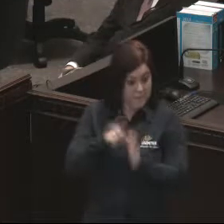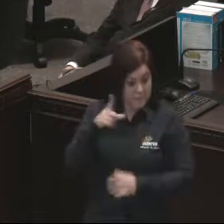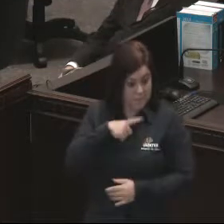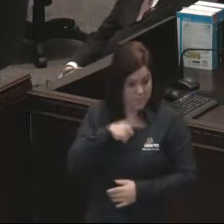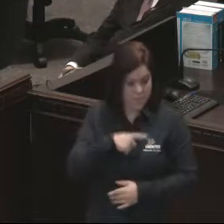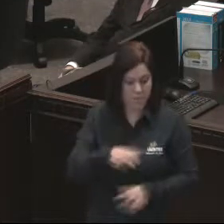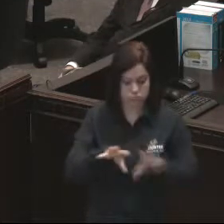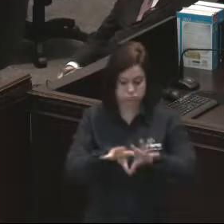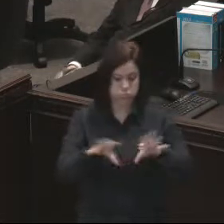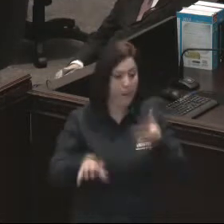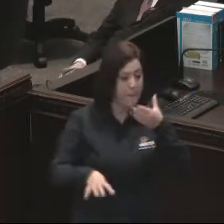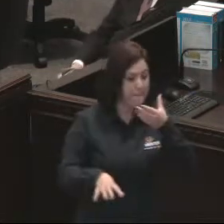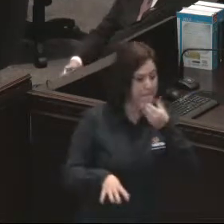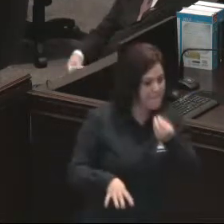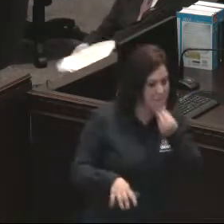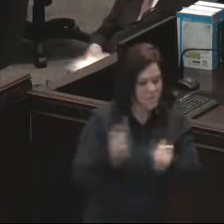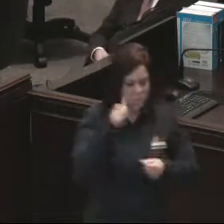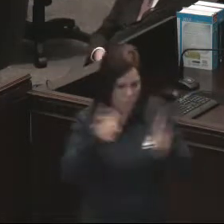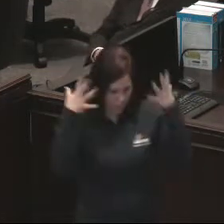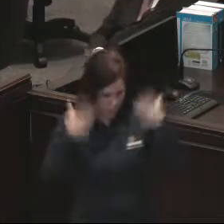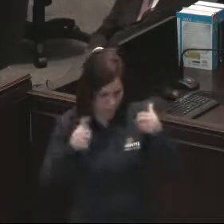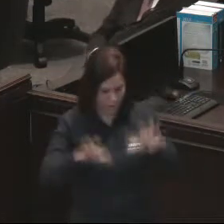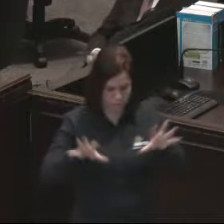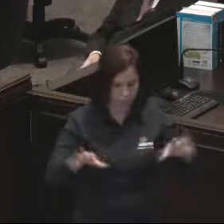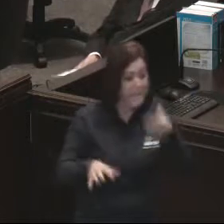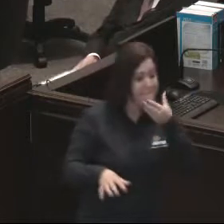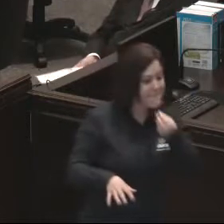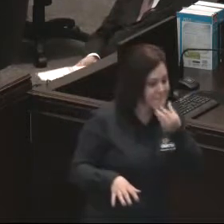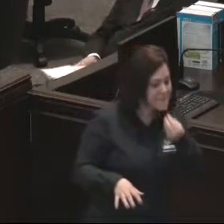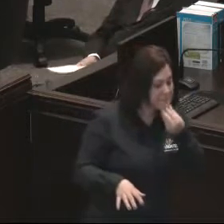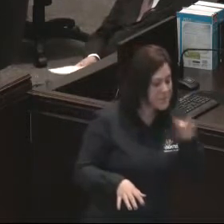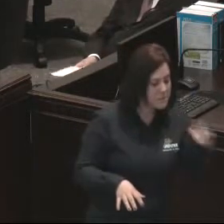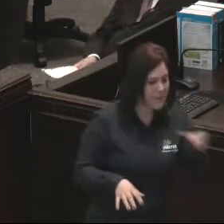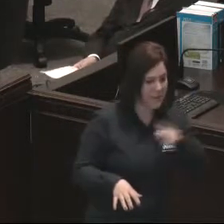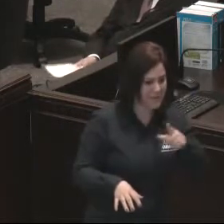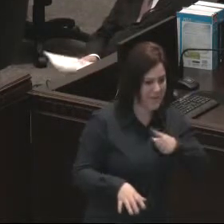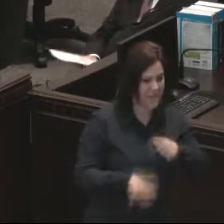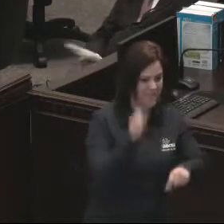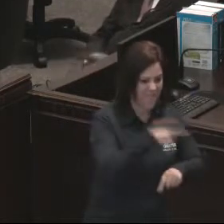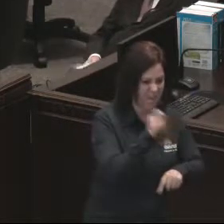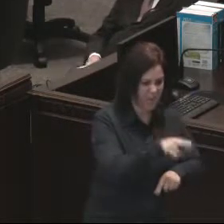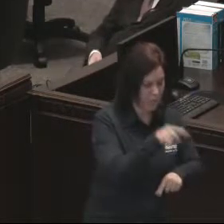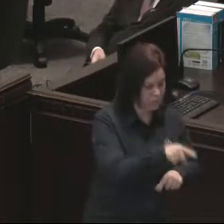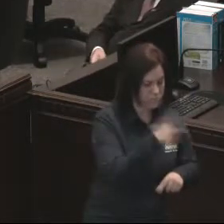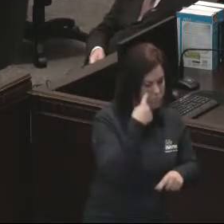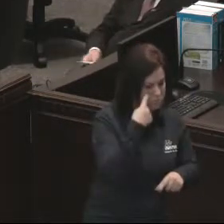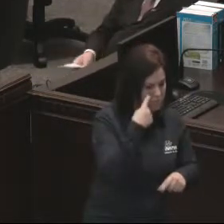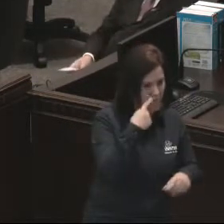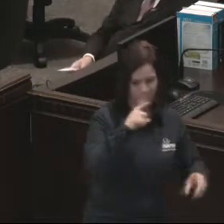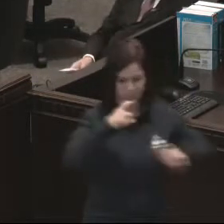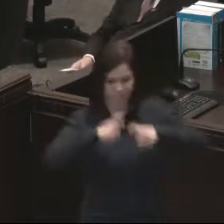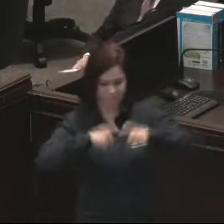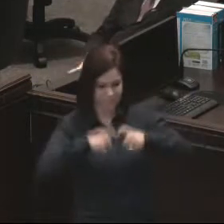os pais ao agrotóxico, por exemplo, e aí vai avaliar o descendente, os filhotes. Então, os filhotes